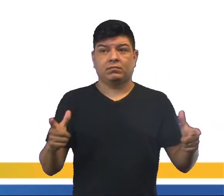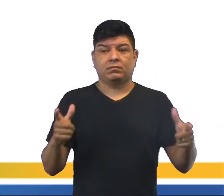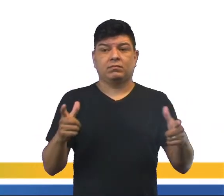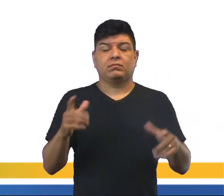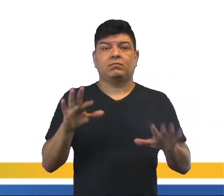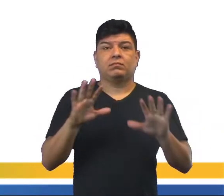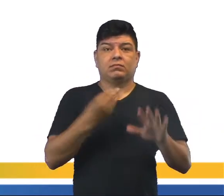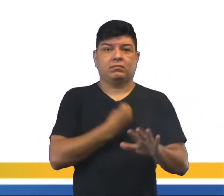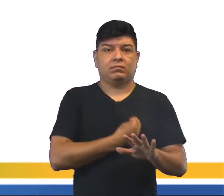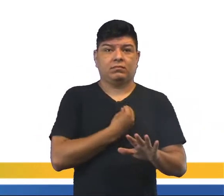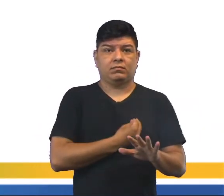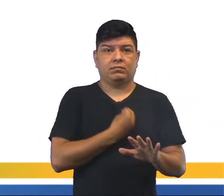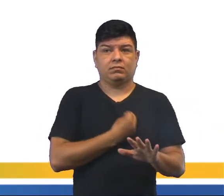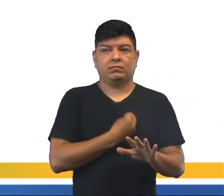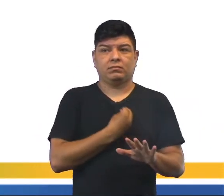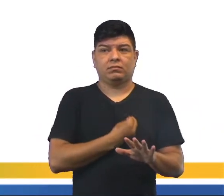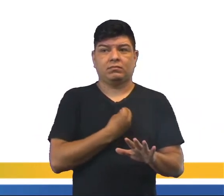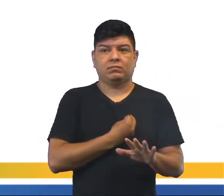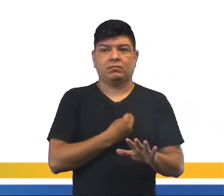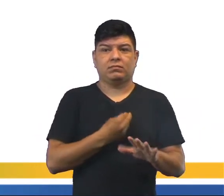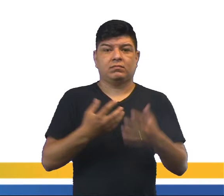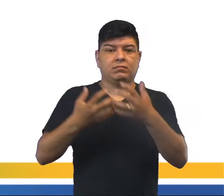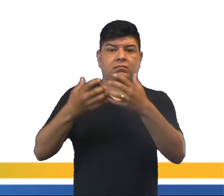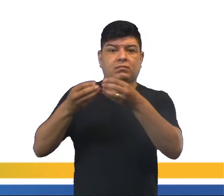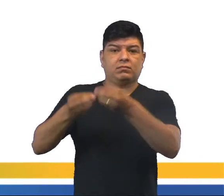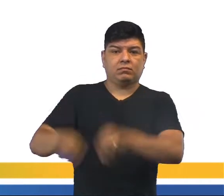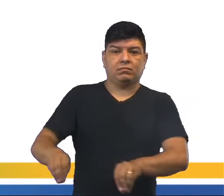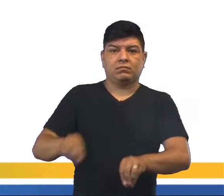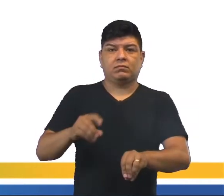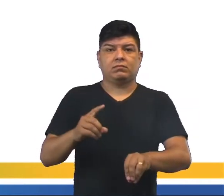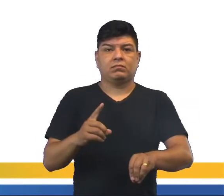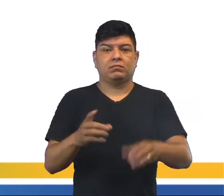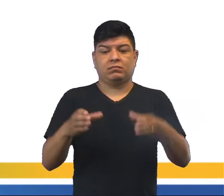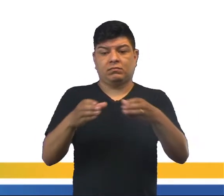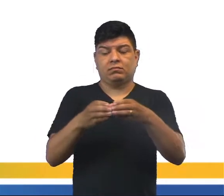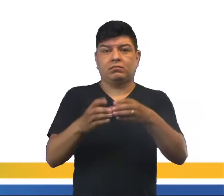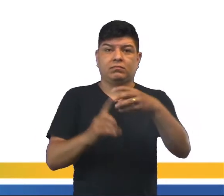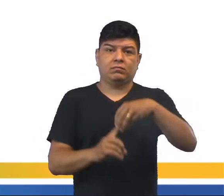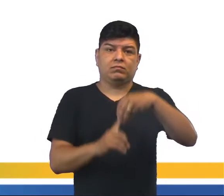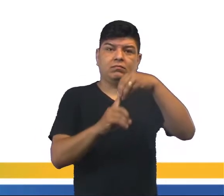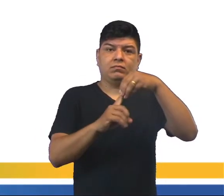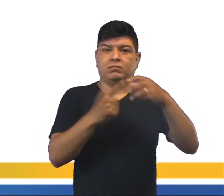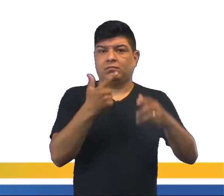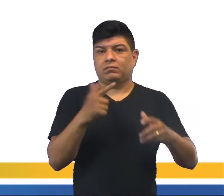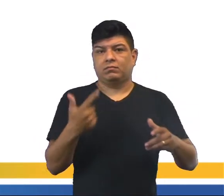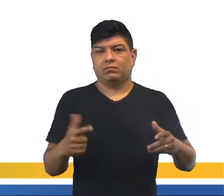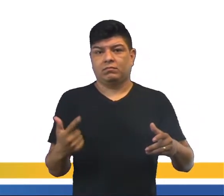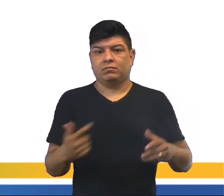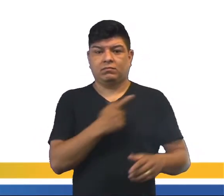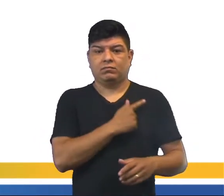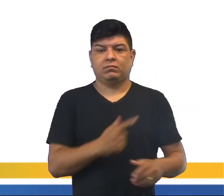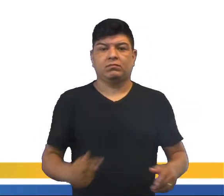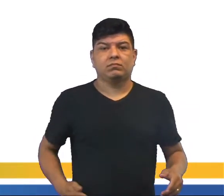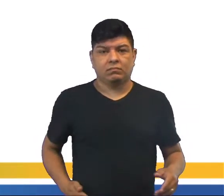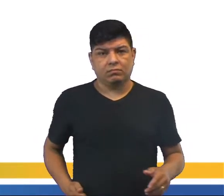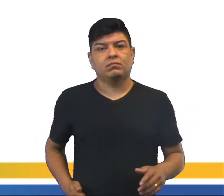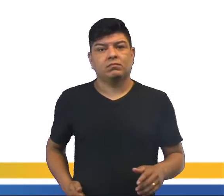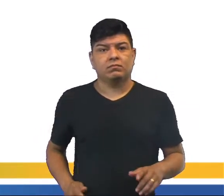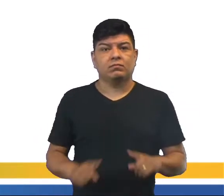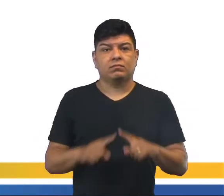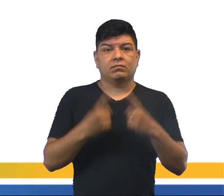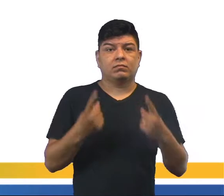correntes conviverem. Por consequência, não existe um partido único, algo crucial nos governos totalitários.